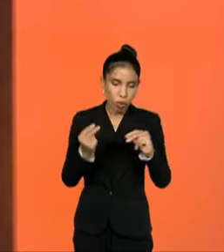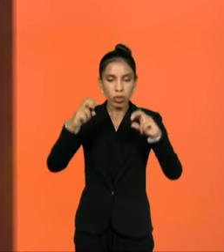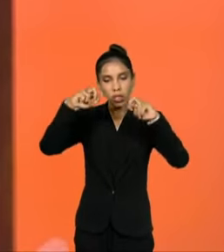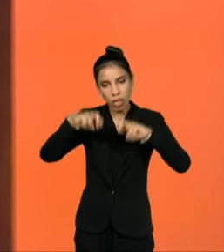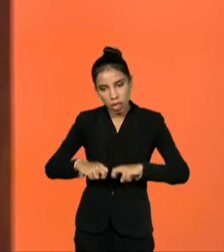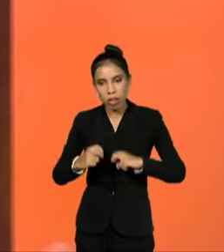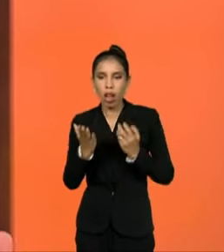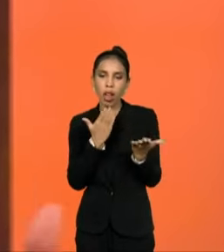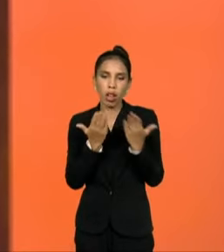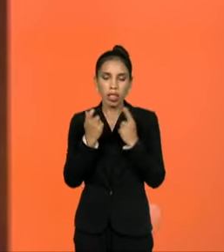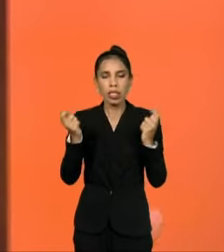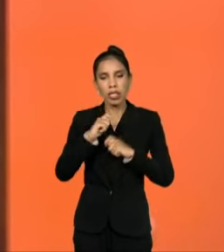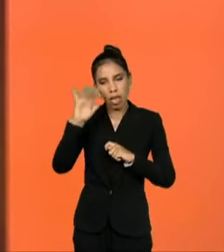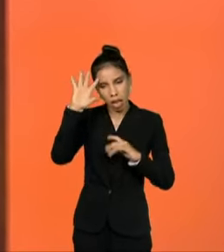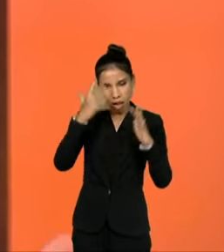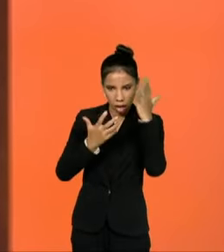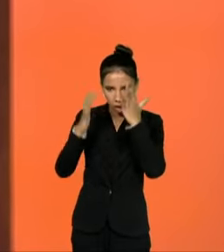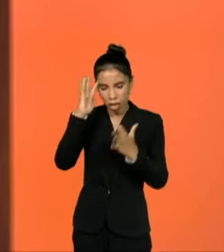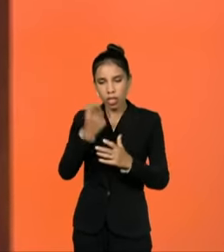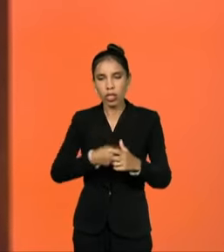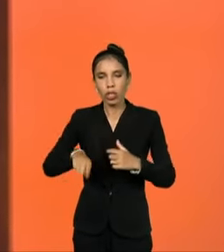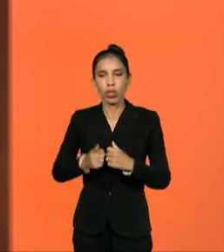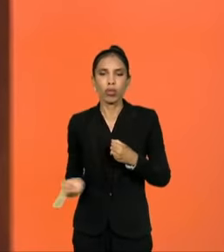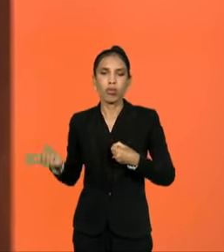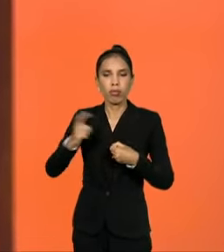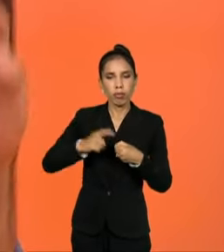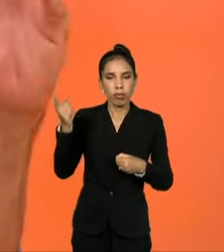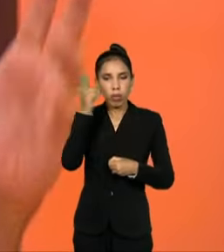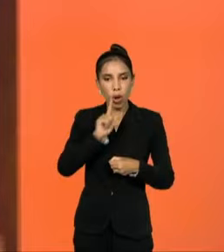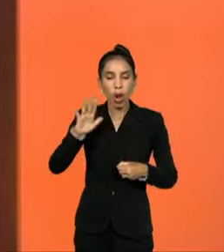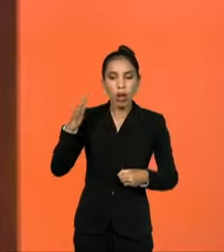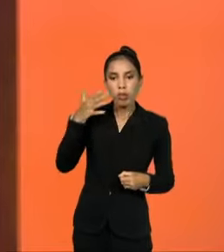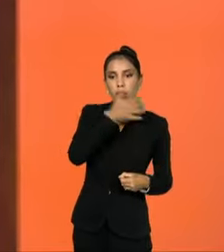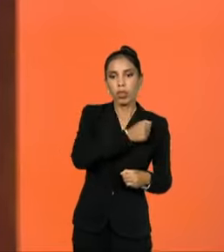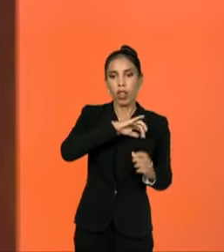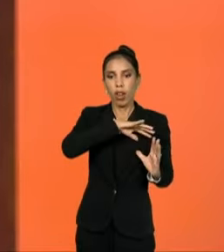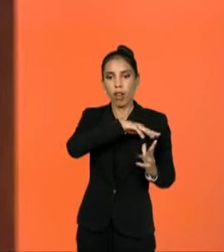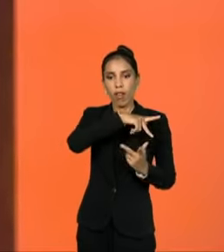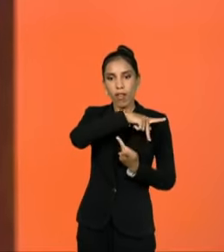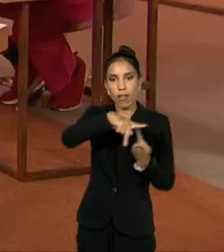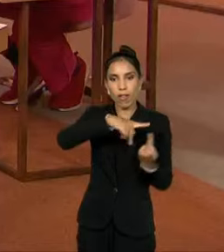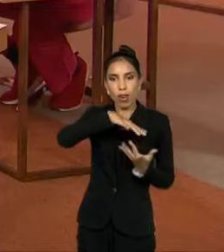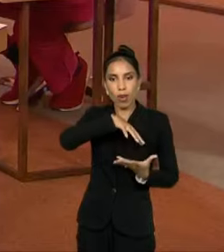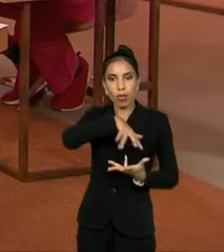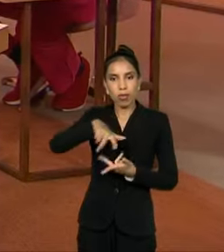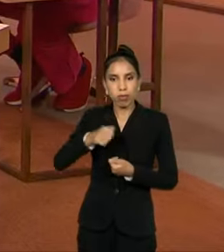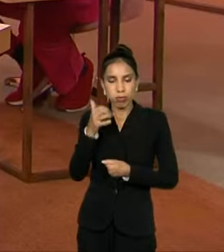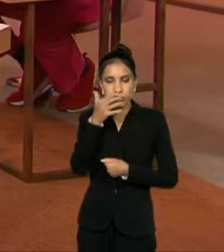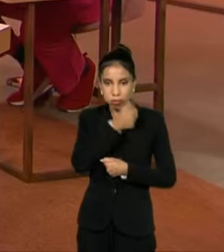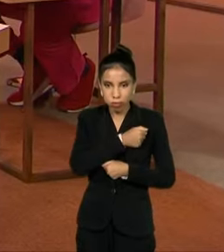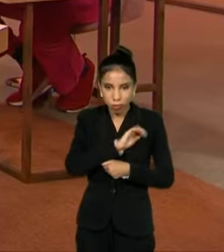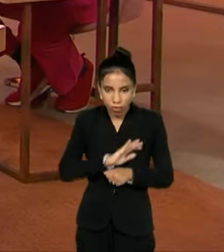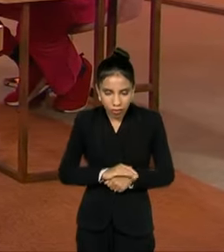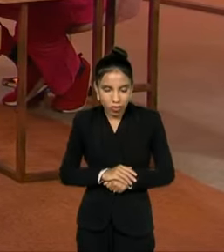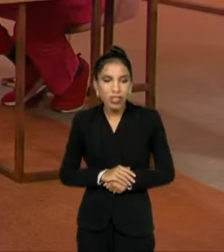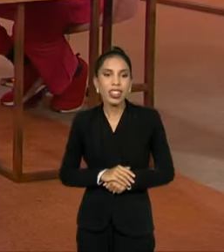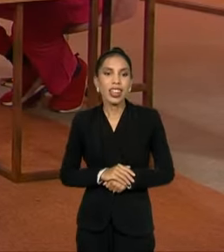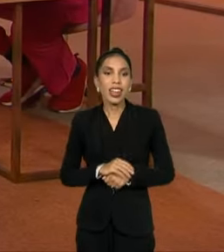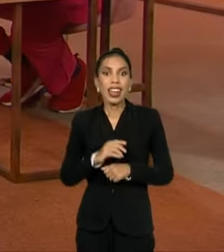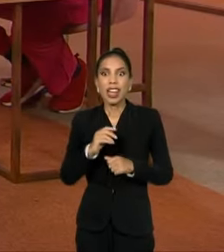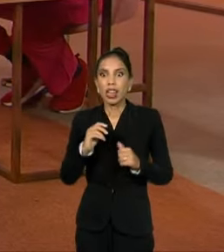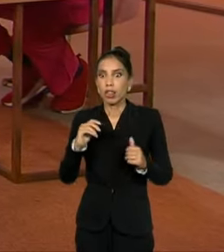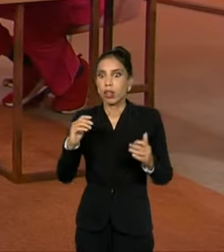soluções e a gente consegue voltar a salvar o planeta, vamos dizer assim. E estamos longe de ter